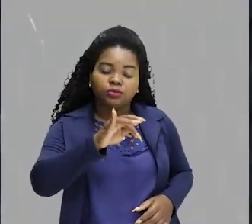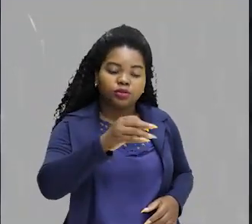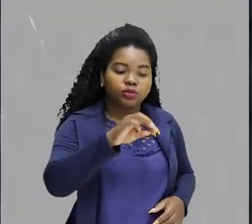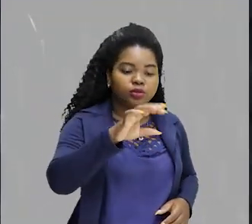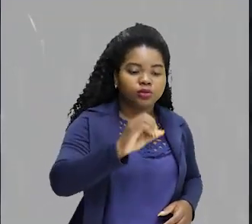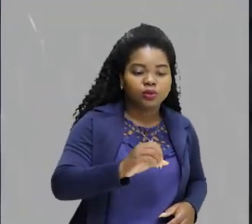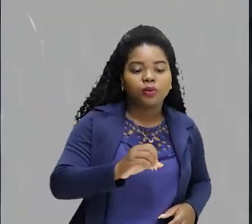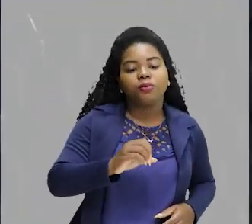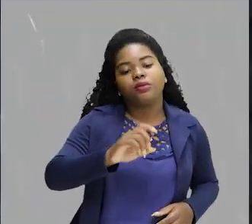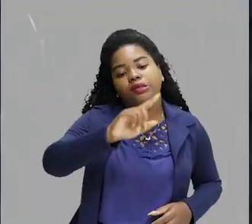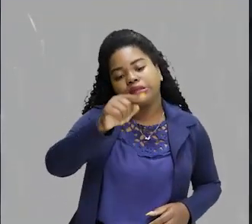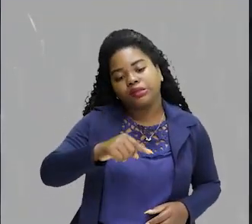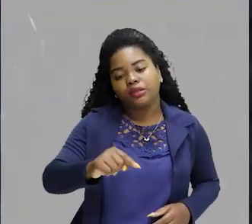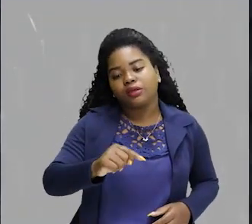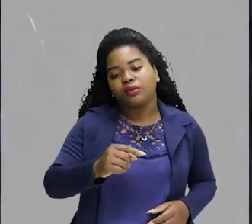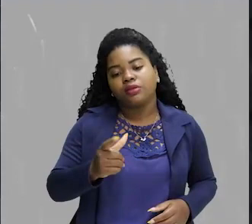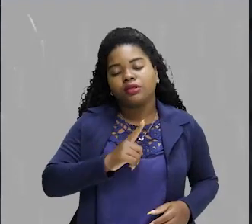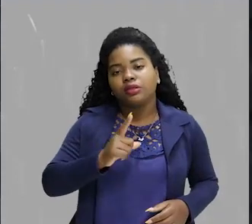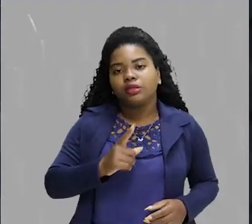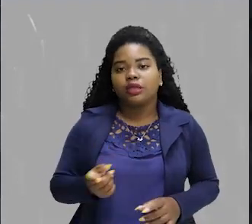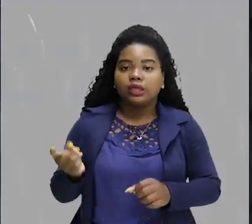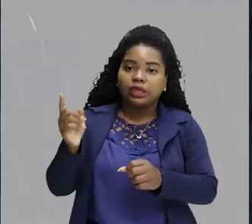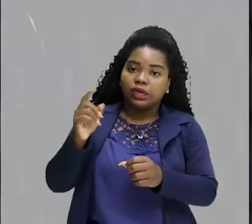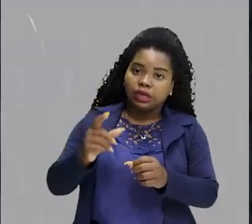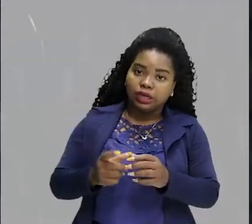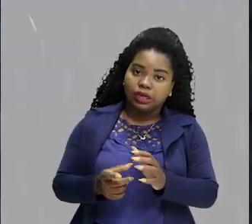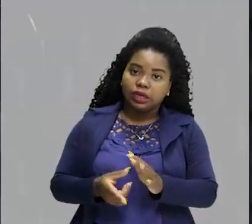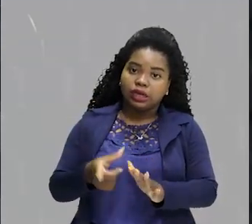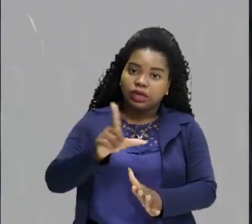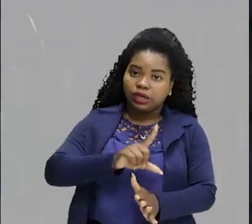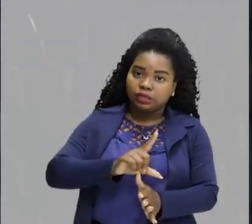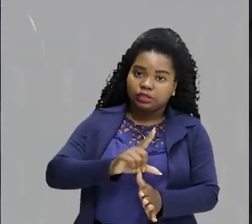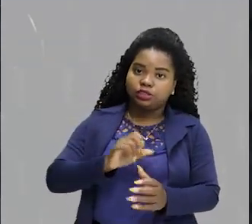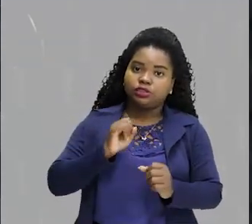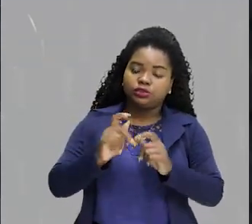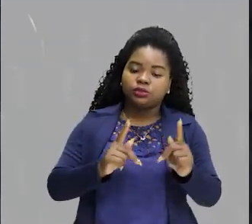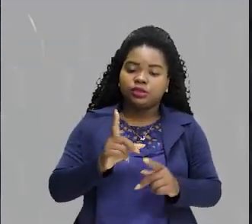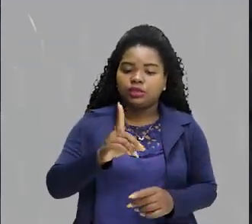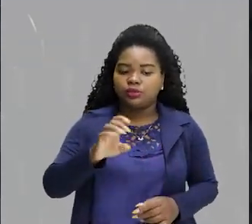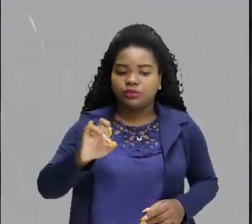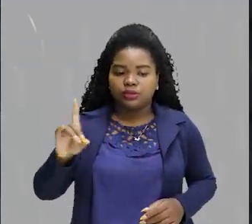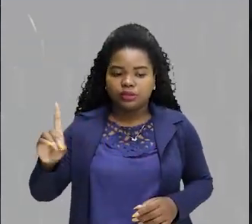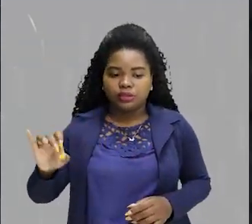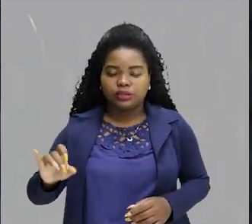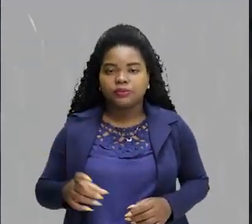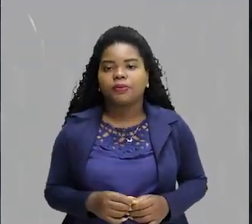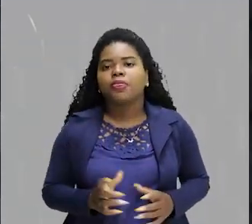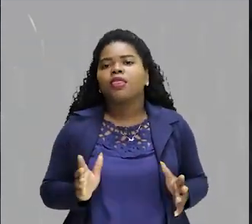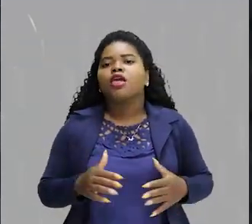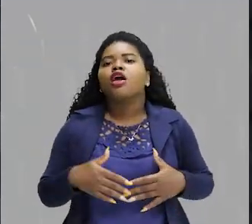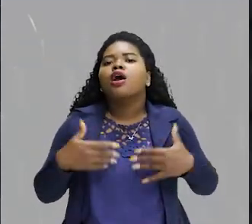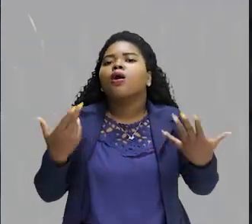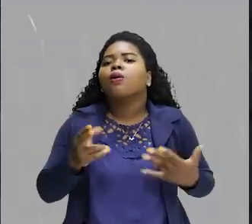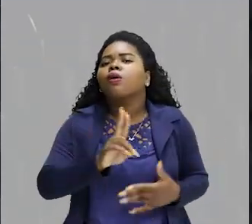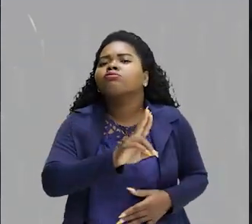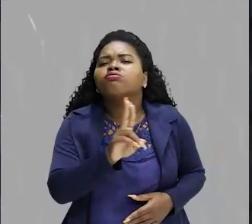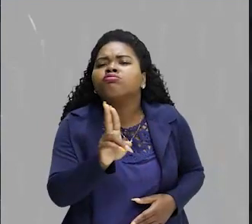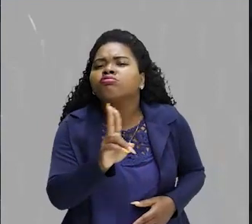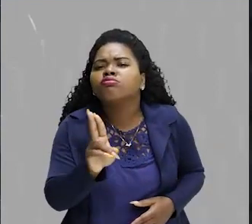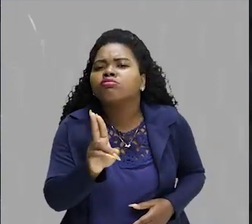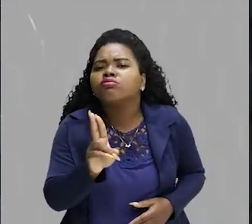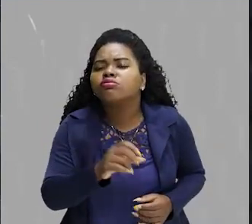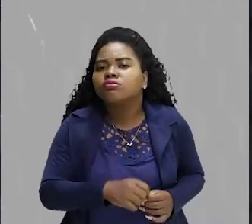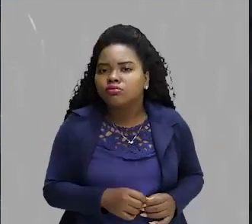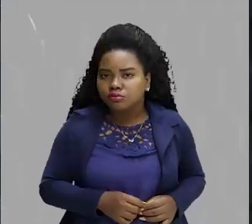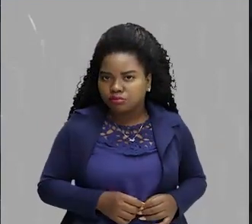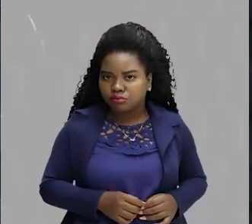interrogativo, esse pronome interrogativo vem aqui, antes do did, vem no começo da frase. Qual é o seu nome? What is your name?